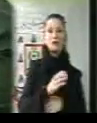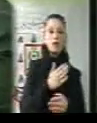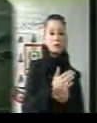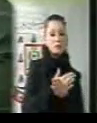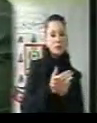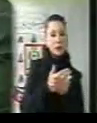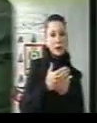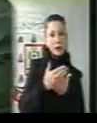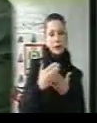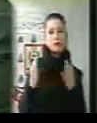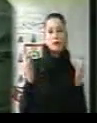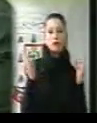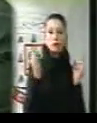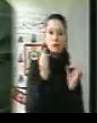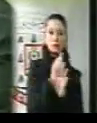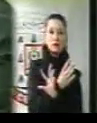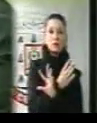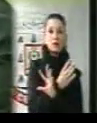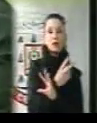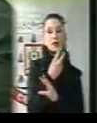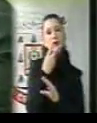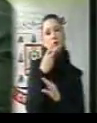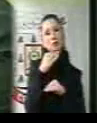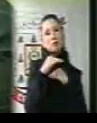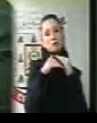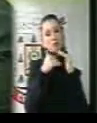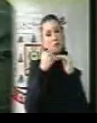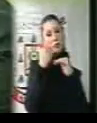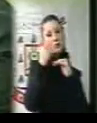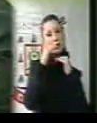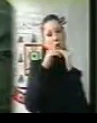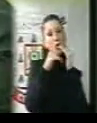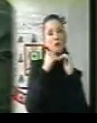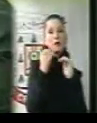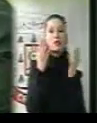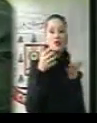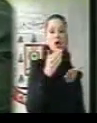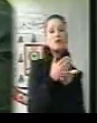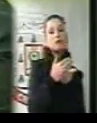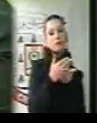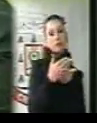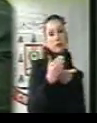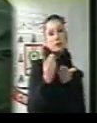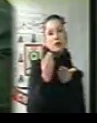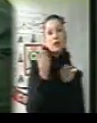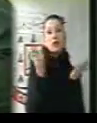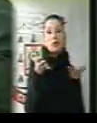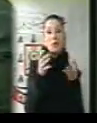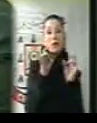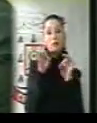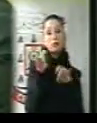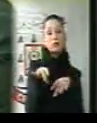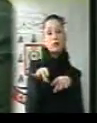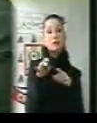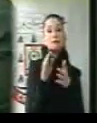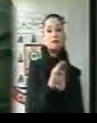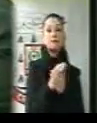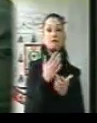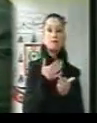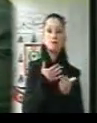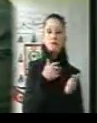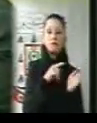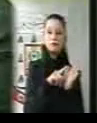continuidade. E se terminasse essas duas obras que estão começadas e estão abandonadas. Então a minha